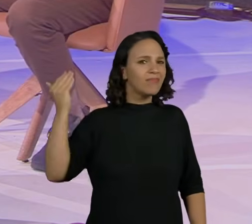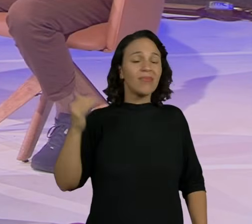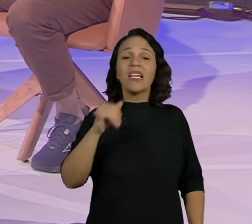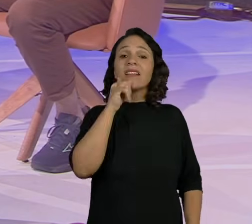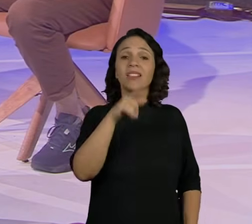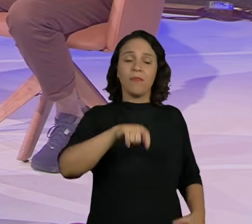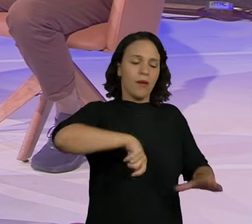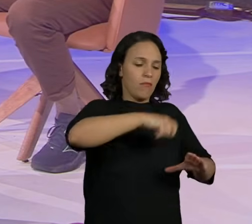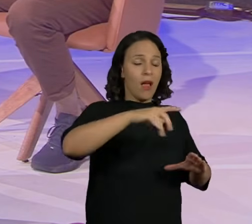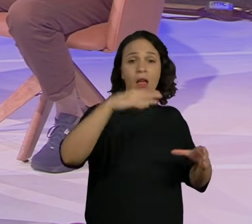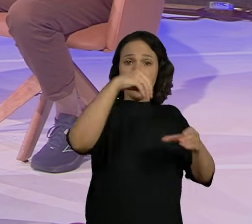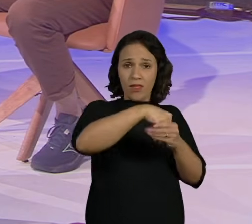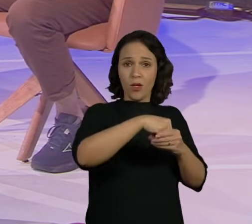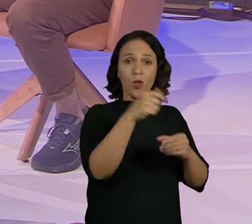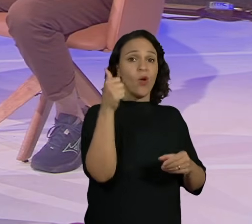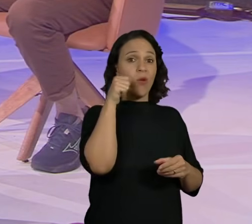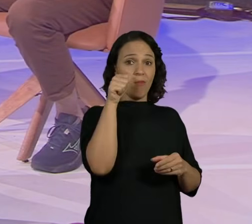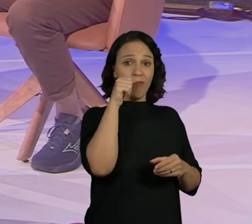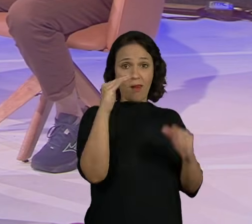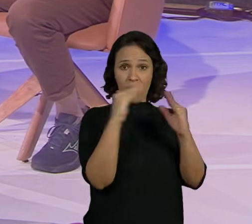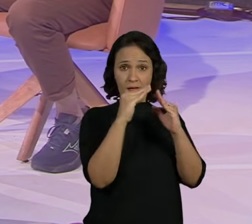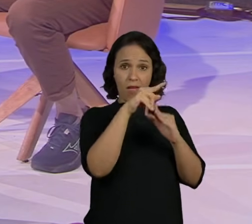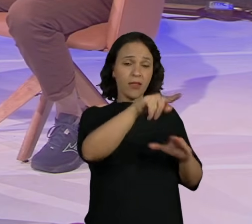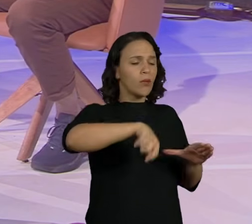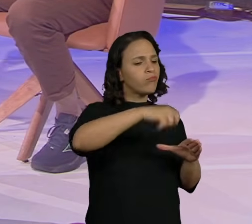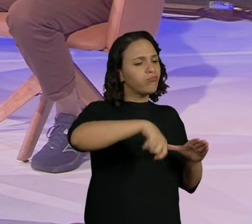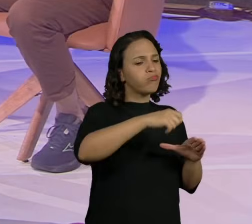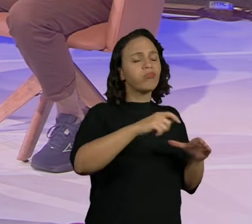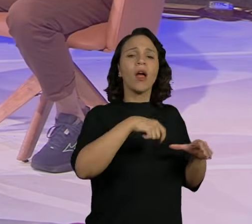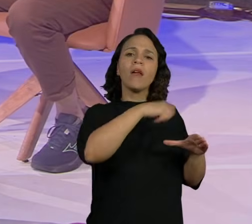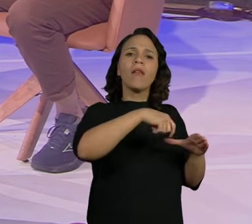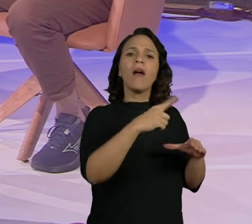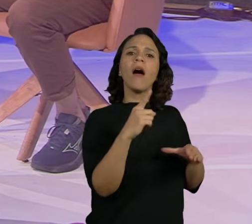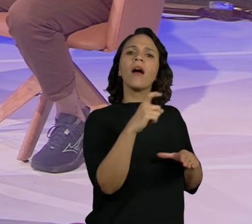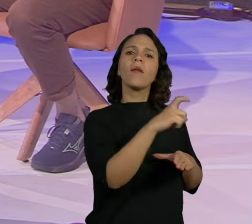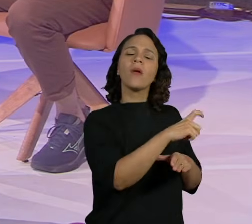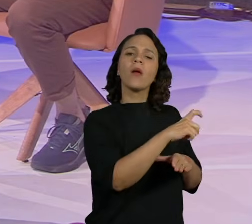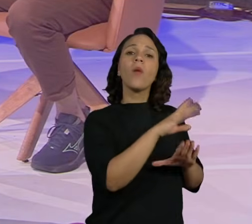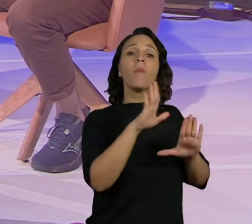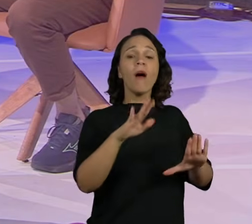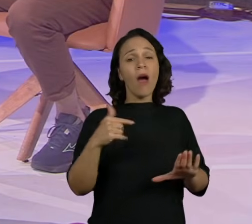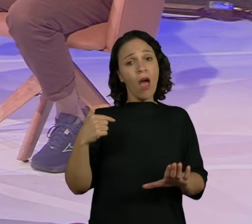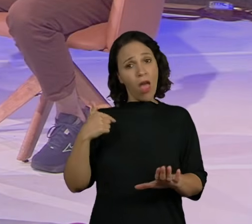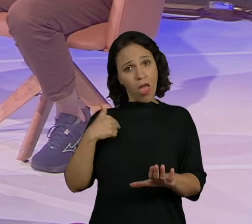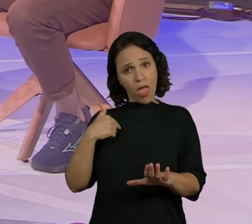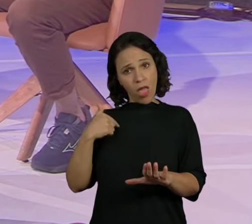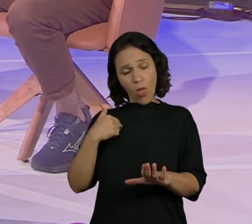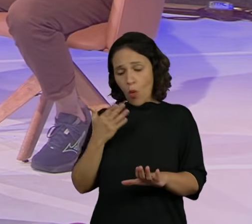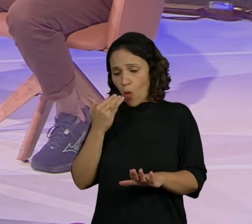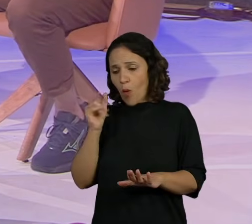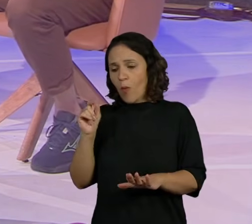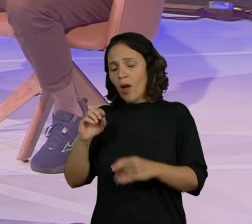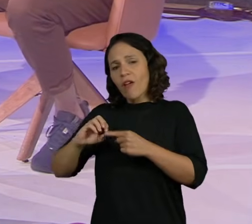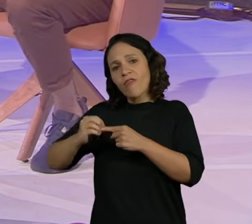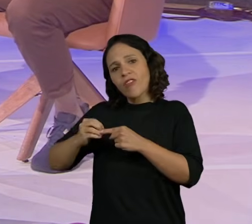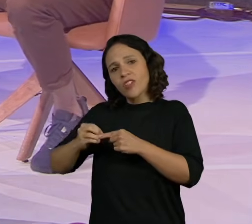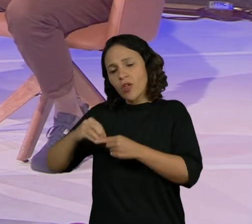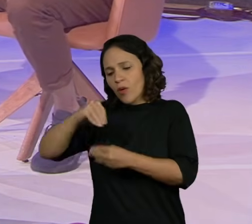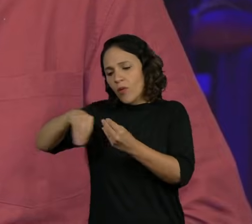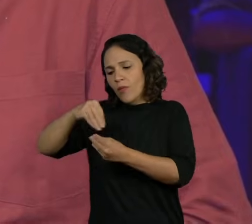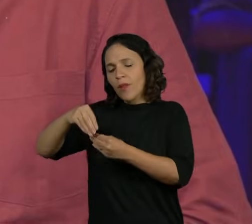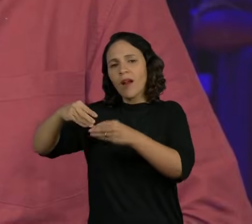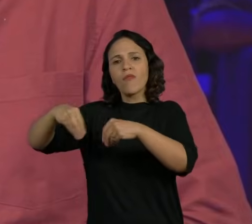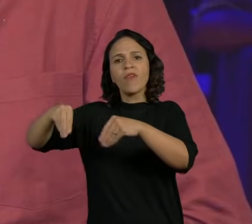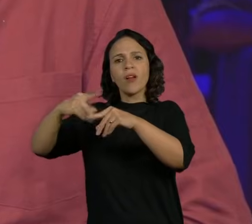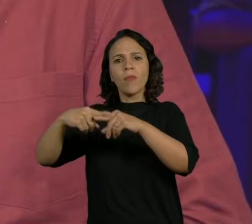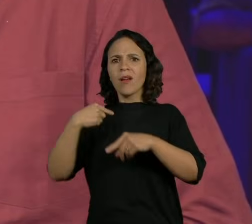o camarão na casa da patroa, mas ela come o feijão com a farinha porque ela vai passar mal comendo camarão, não está acostumada. Perfeito, né? Exatamente Você isso.